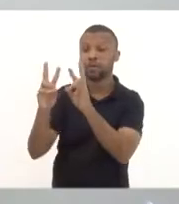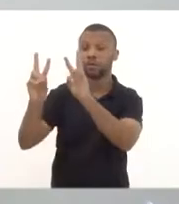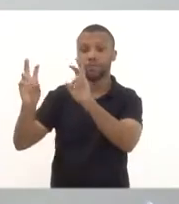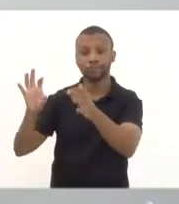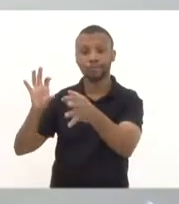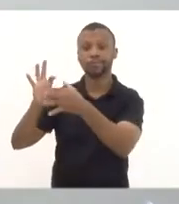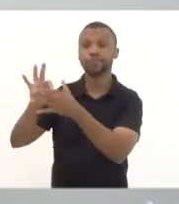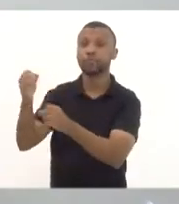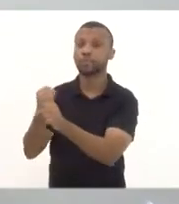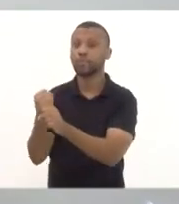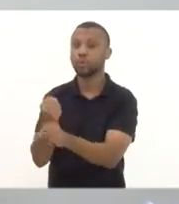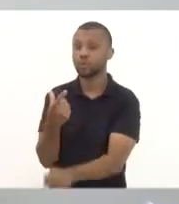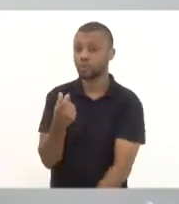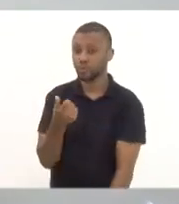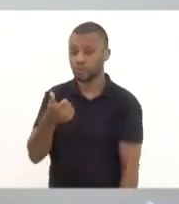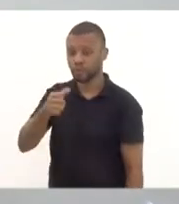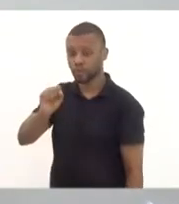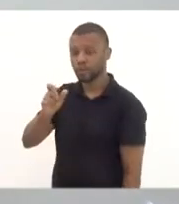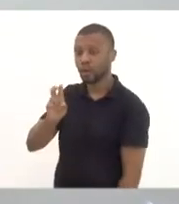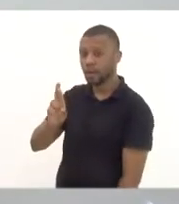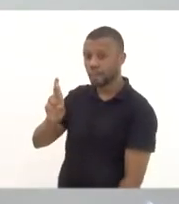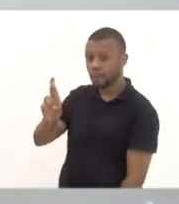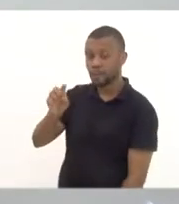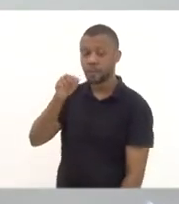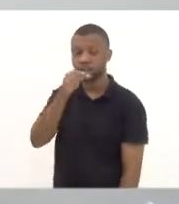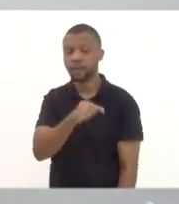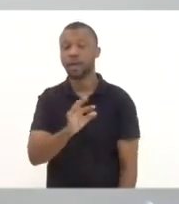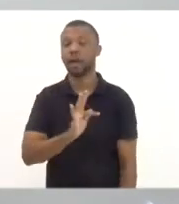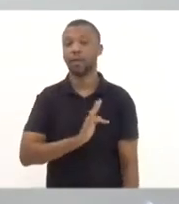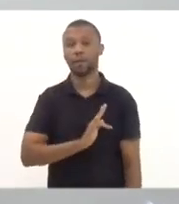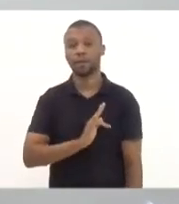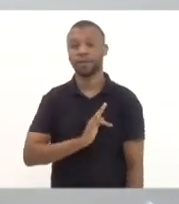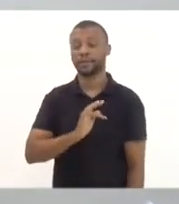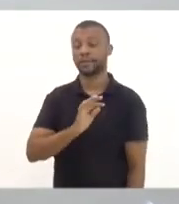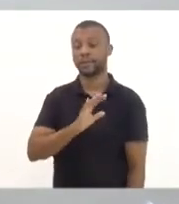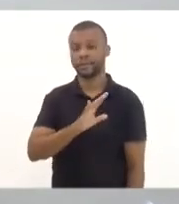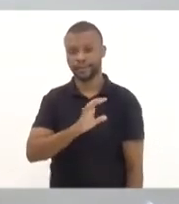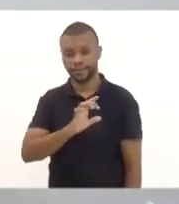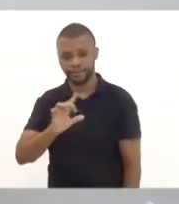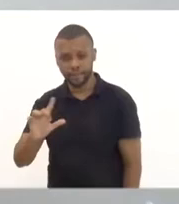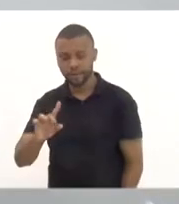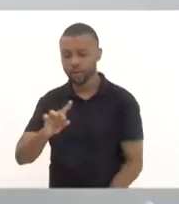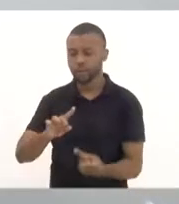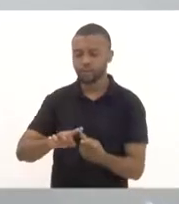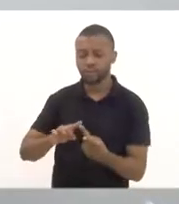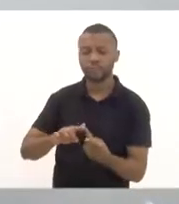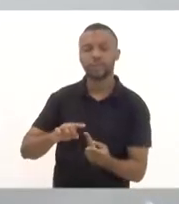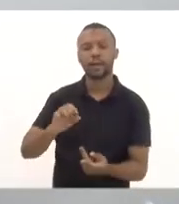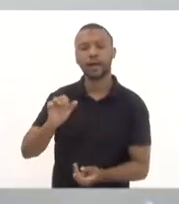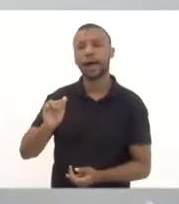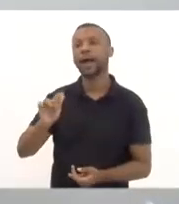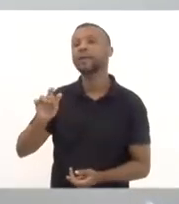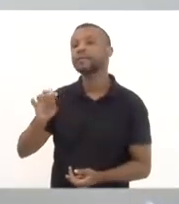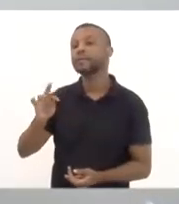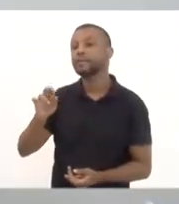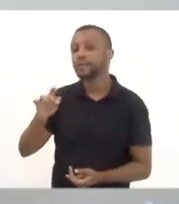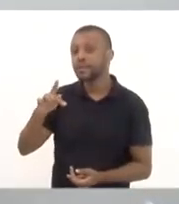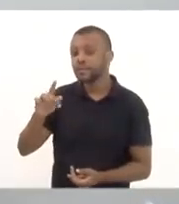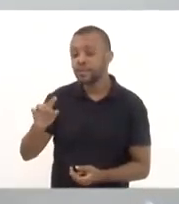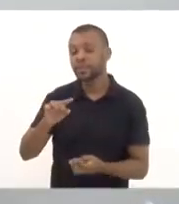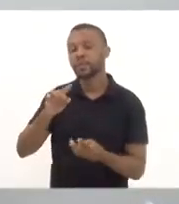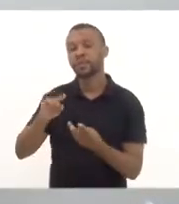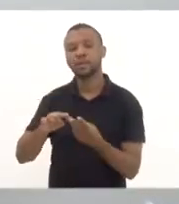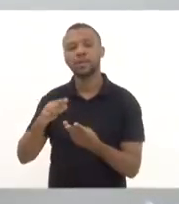2018 representantes da Polícia Civil agente trânsito em outros órgãos quer dizer são